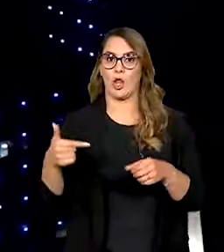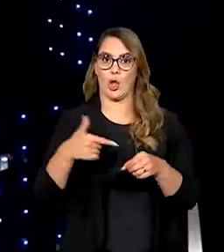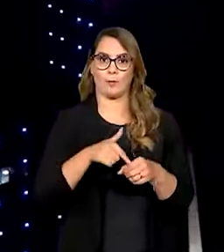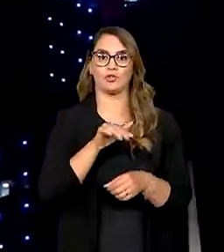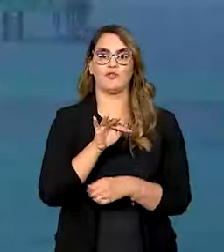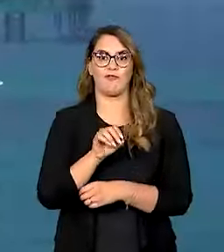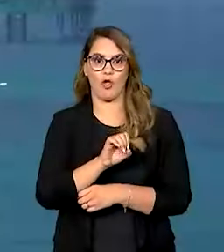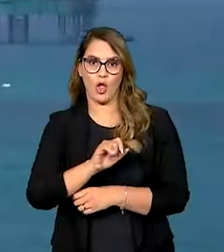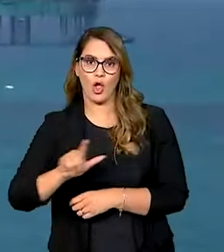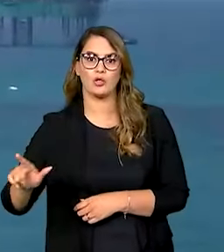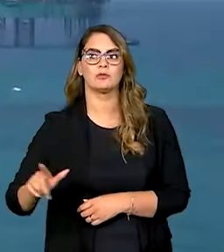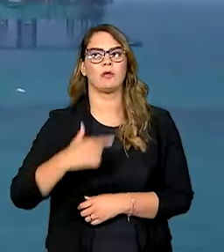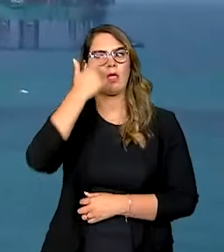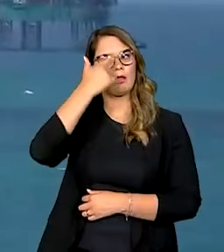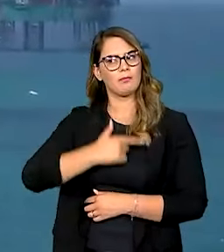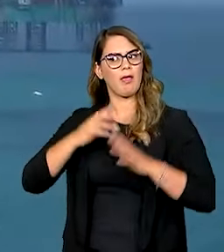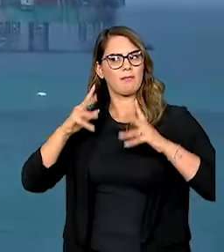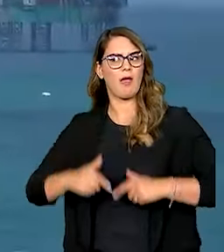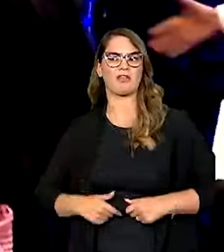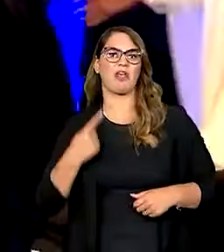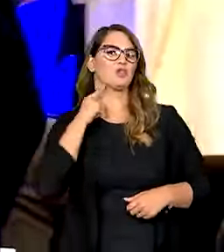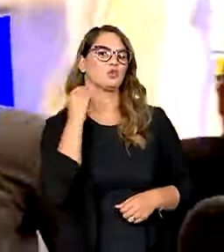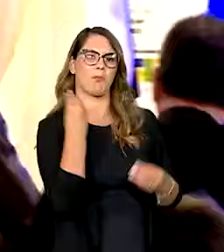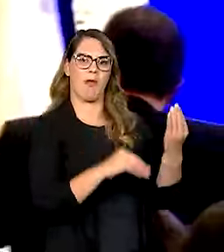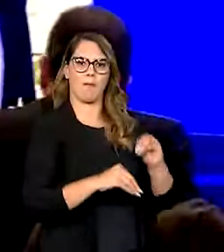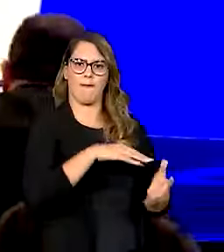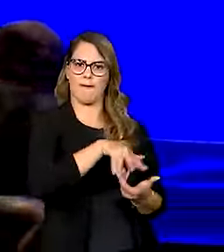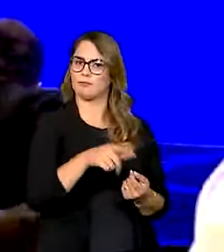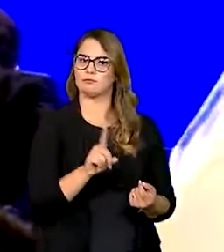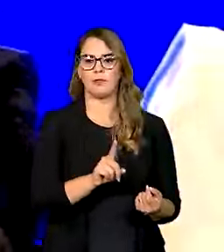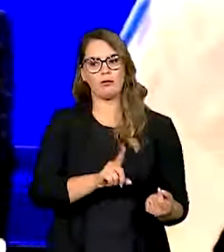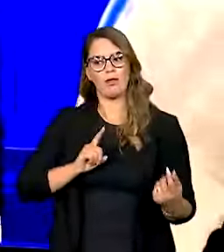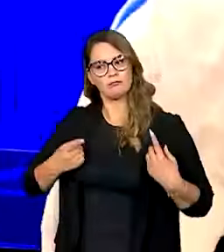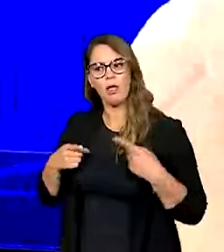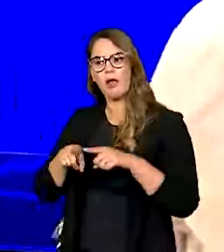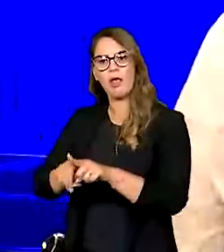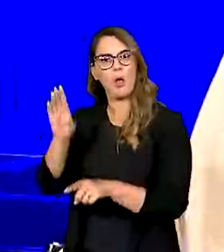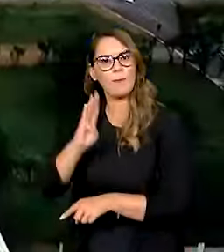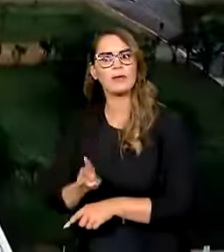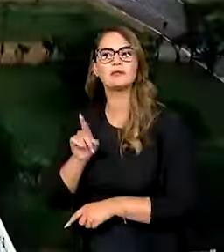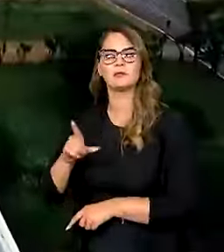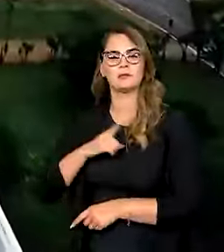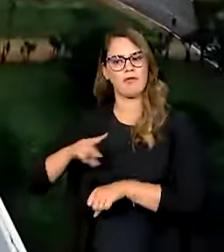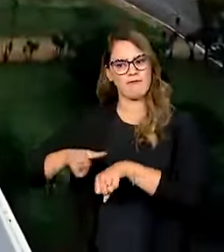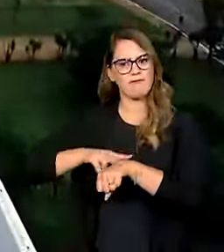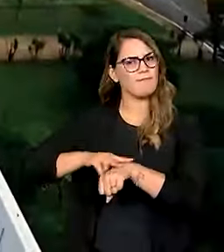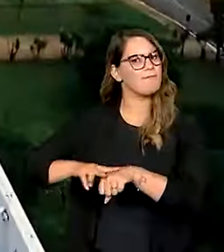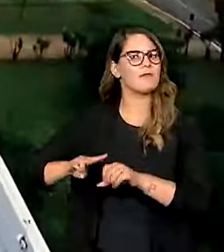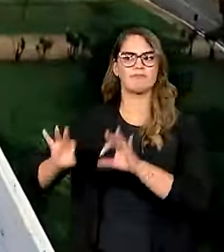fóssil, quer limpar um pouco sua imagem de poluidor do planeta, se aliando ao Brasil, que, em comparação, tem credenciais verdes